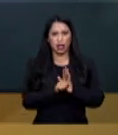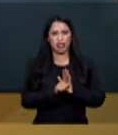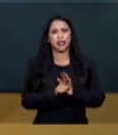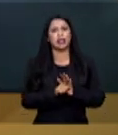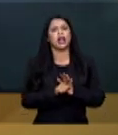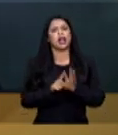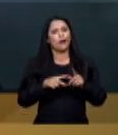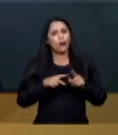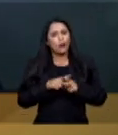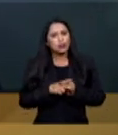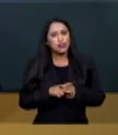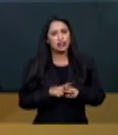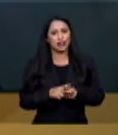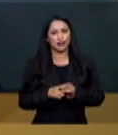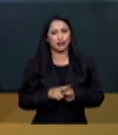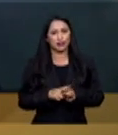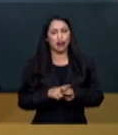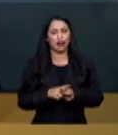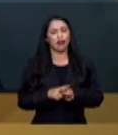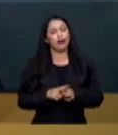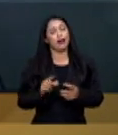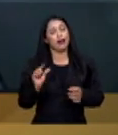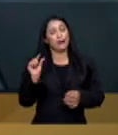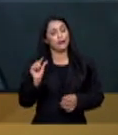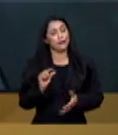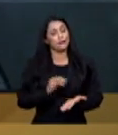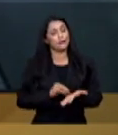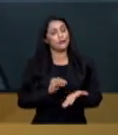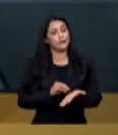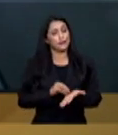ajustar, faz um ajuste incompleto,